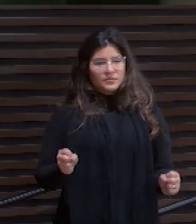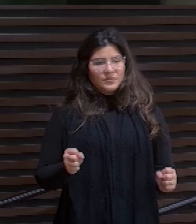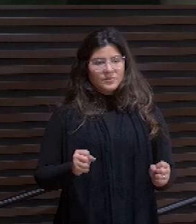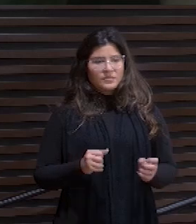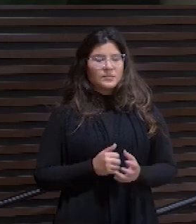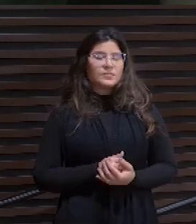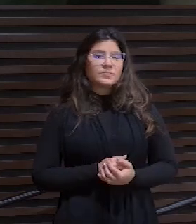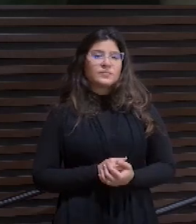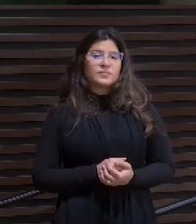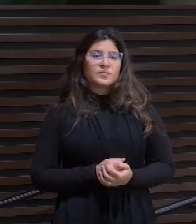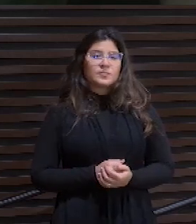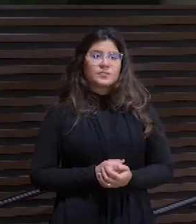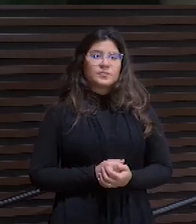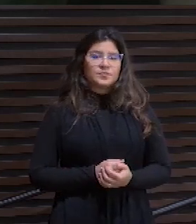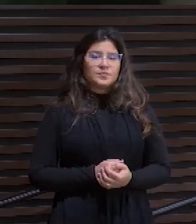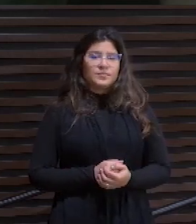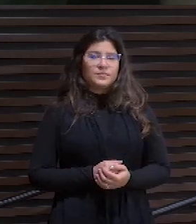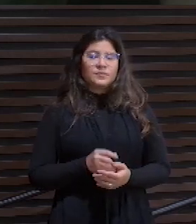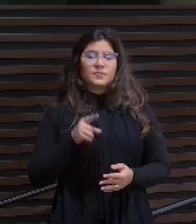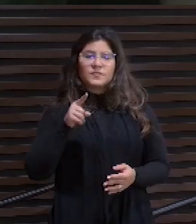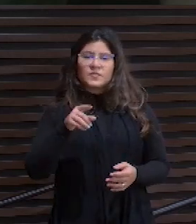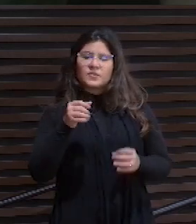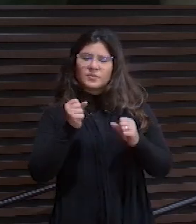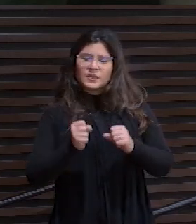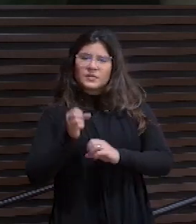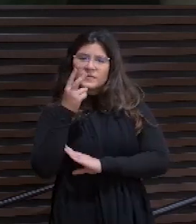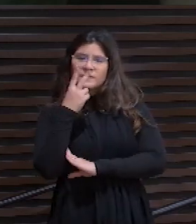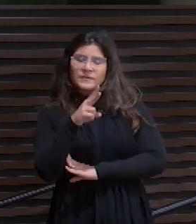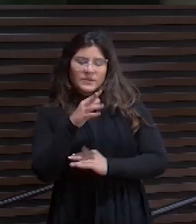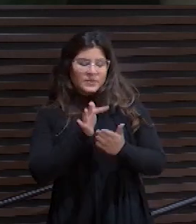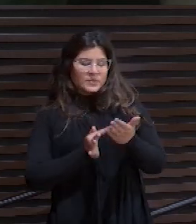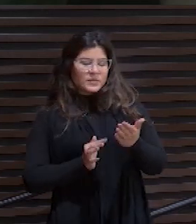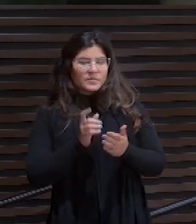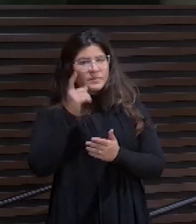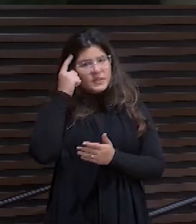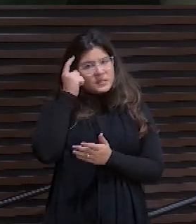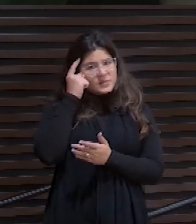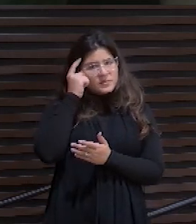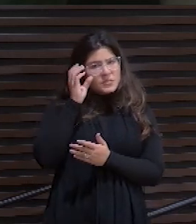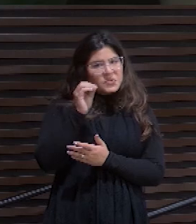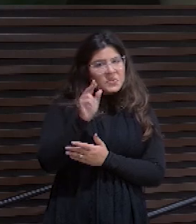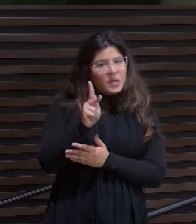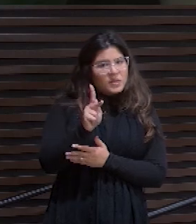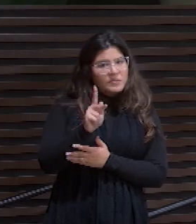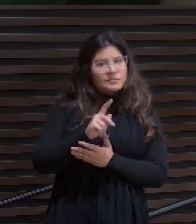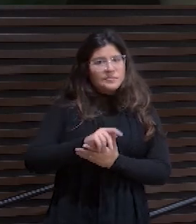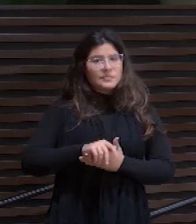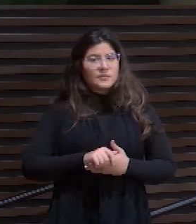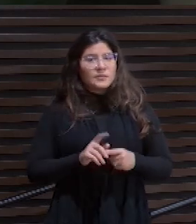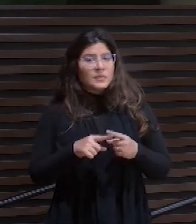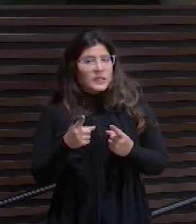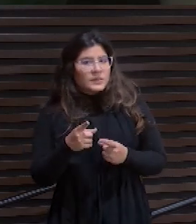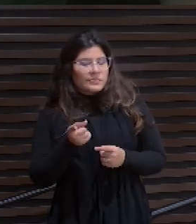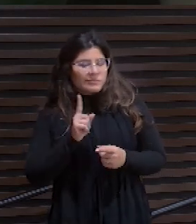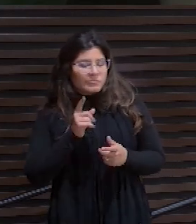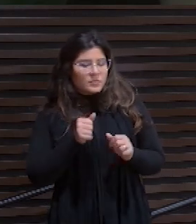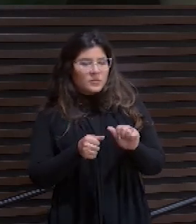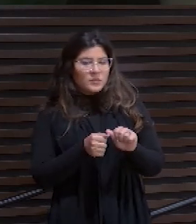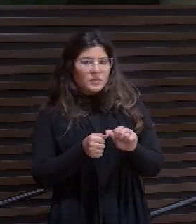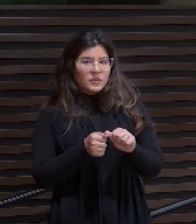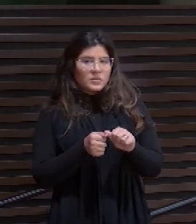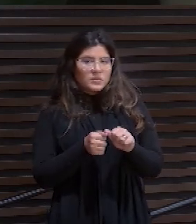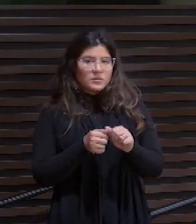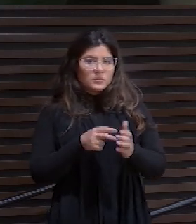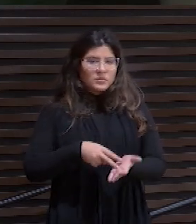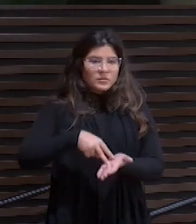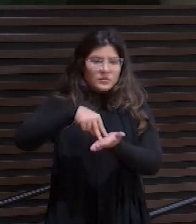Aí você pode olhar para esse texto e você pode pensar, ok, mas eu não faço parte e nunca